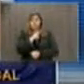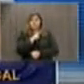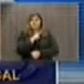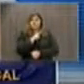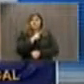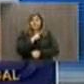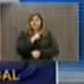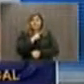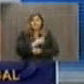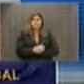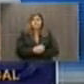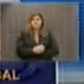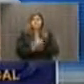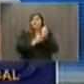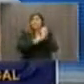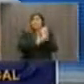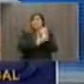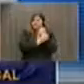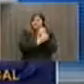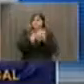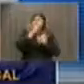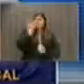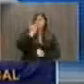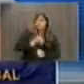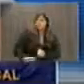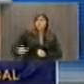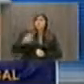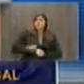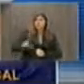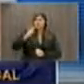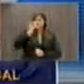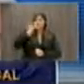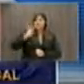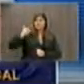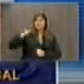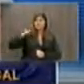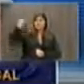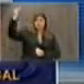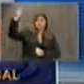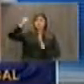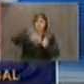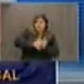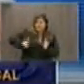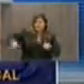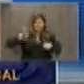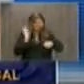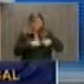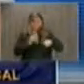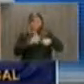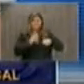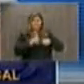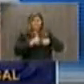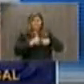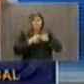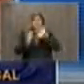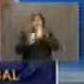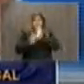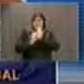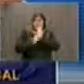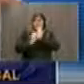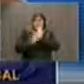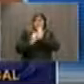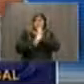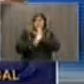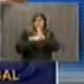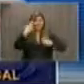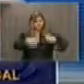através delas, garantir com que as nossas crianças, nossos adolescentes sejam afastados da violência, do mundo da violência, do mundo das drogas, com políticas